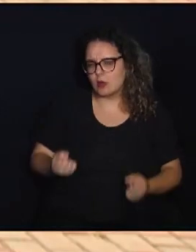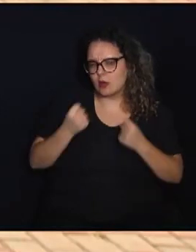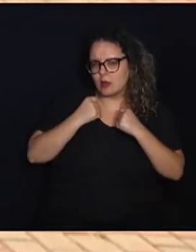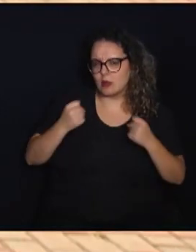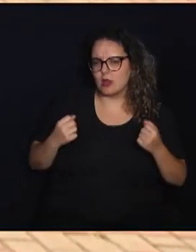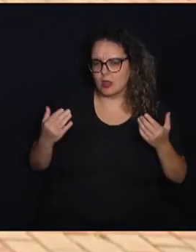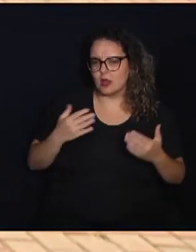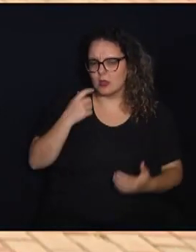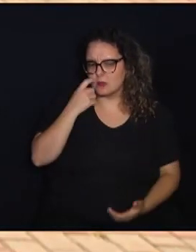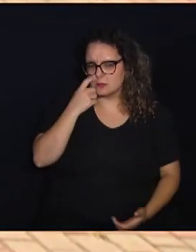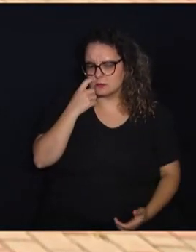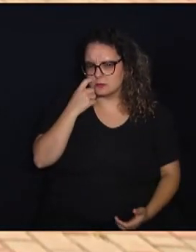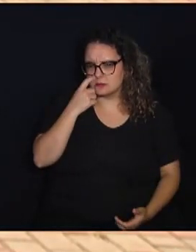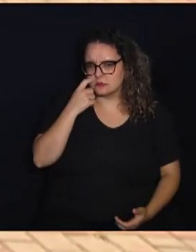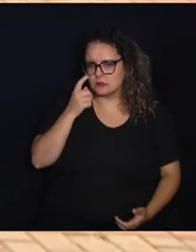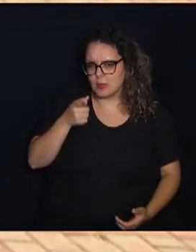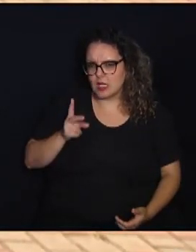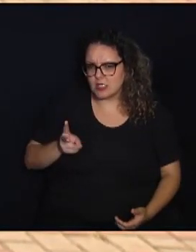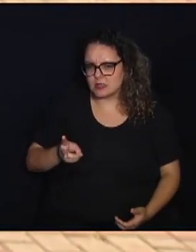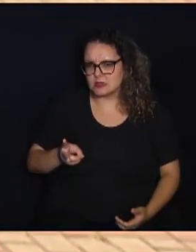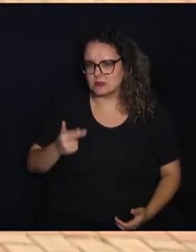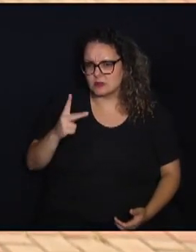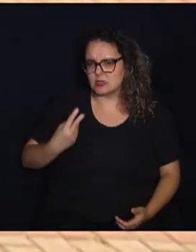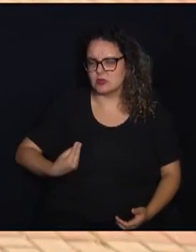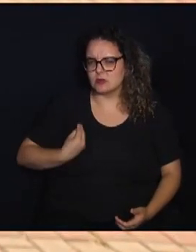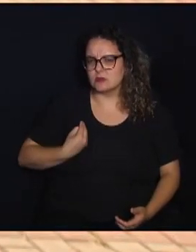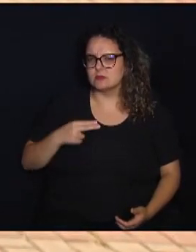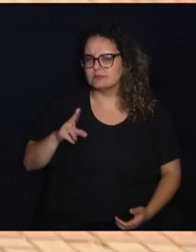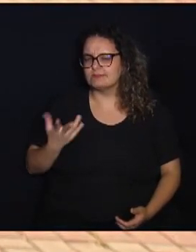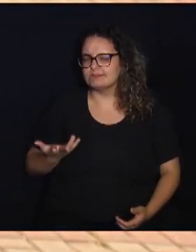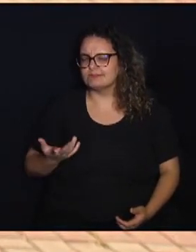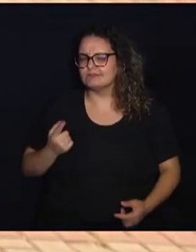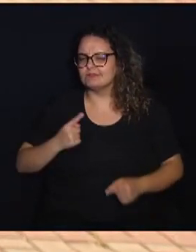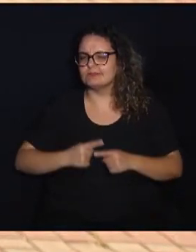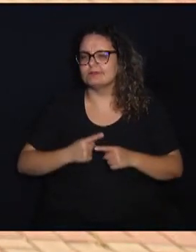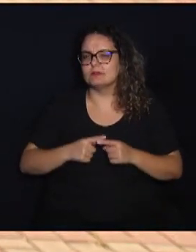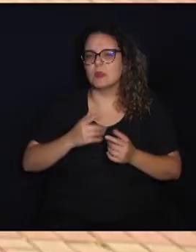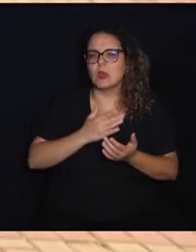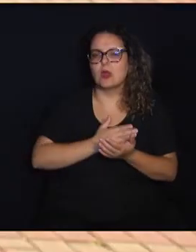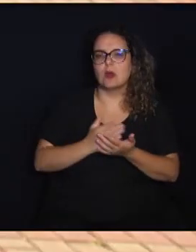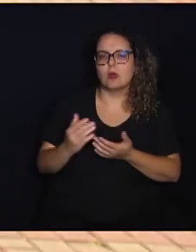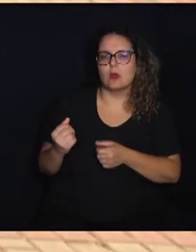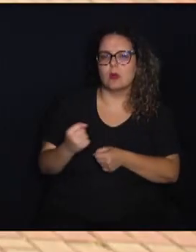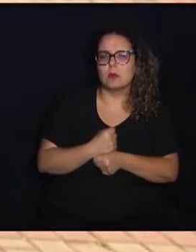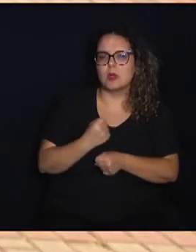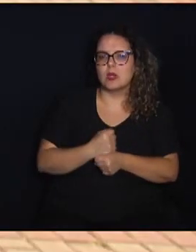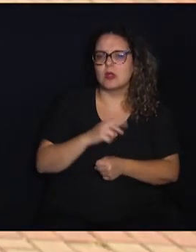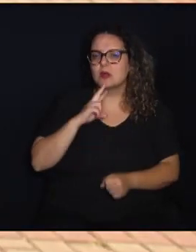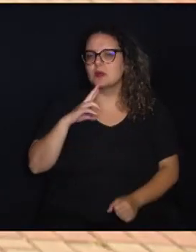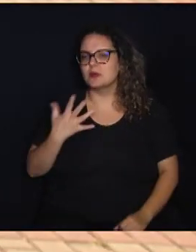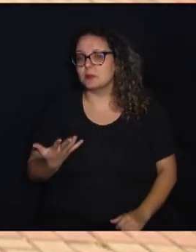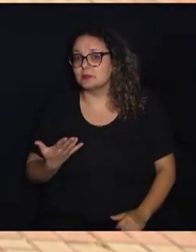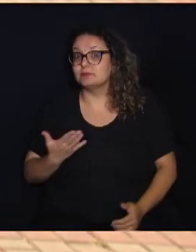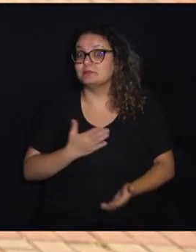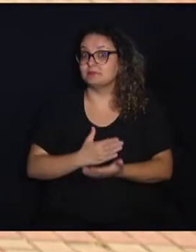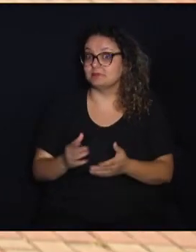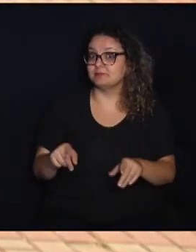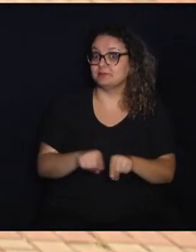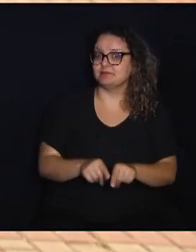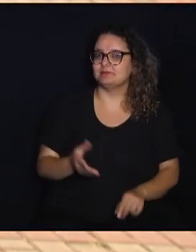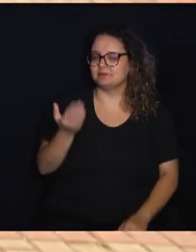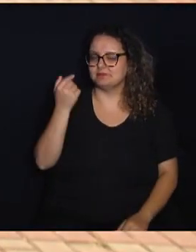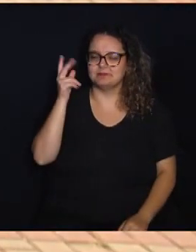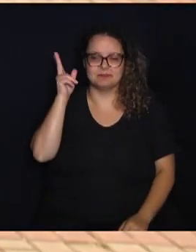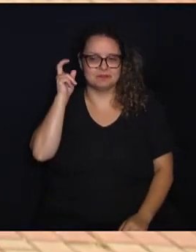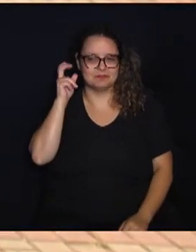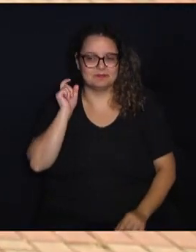agora é uma constância na sua vida ou é só porque começou o ano que você resolveu começar também? Vamos ouvir